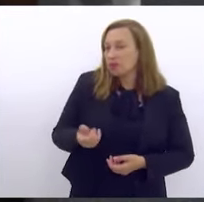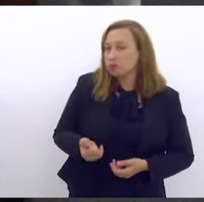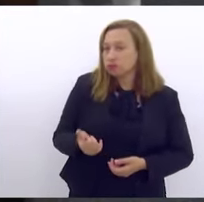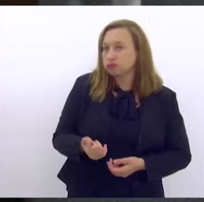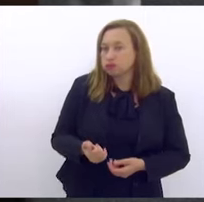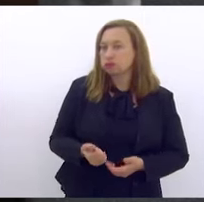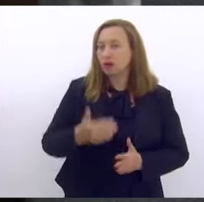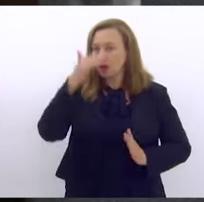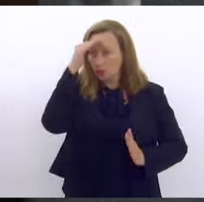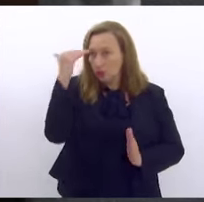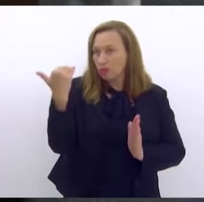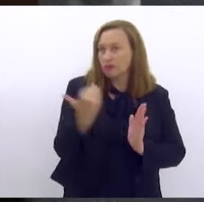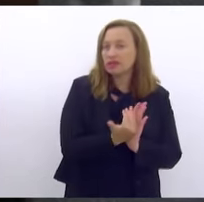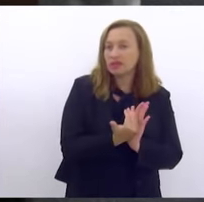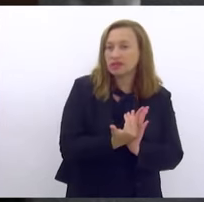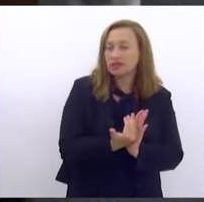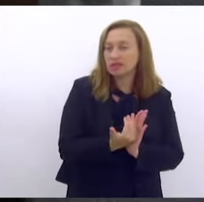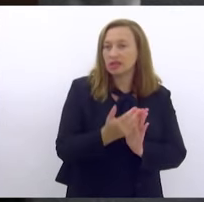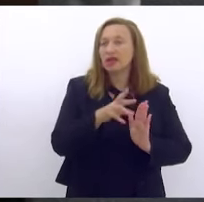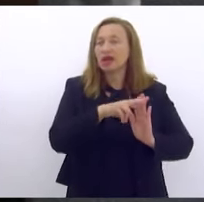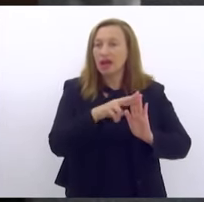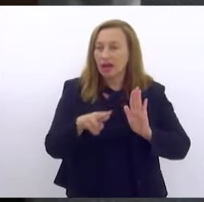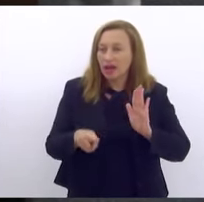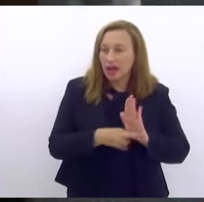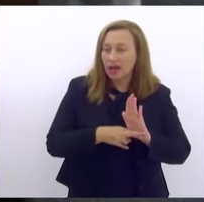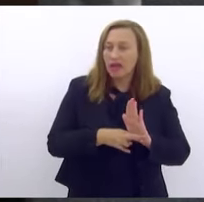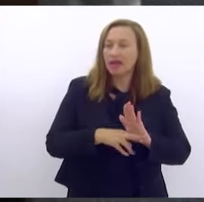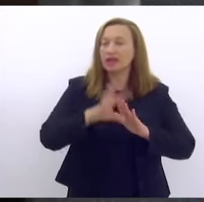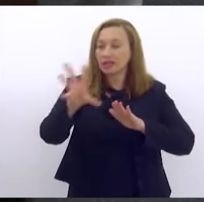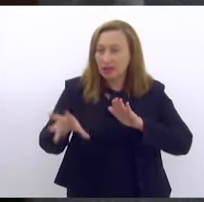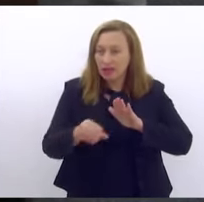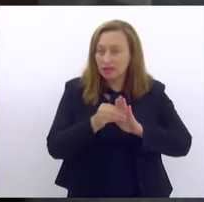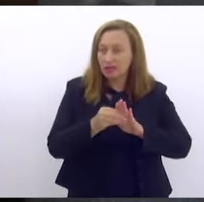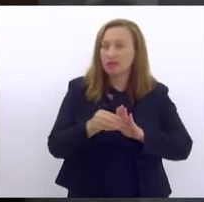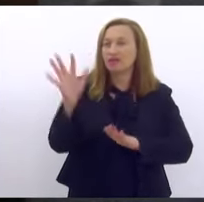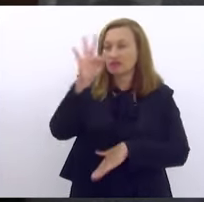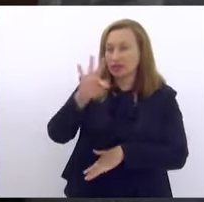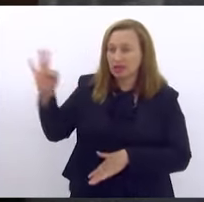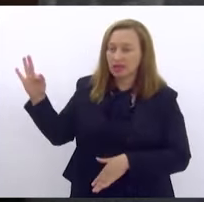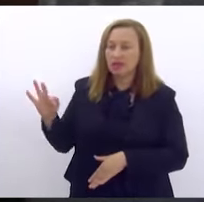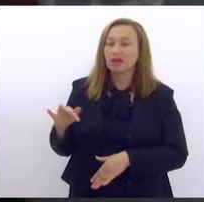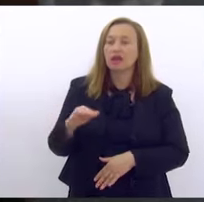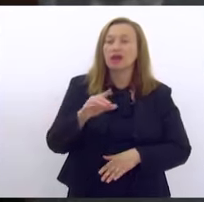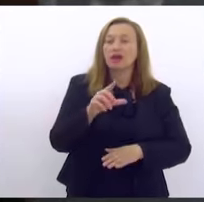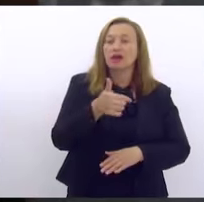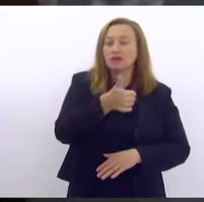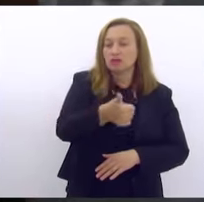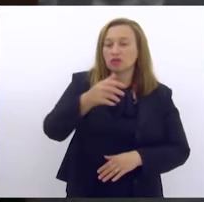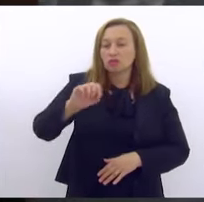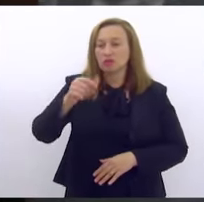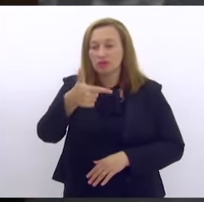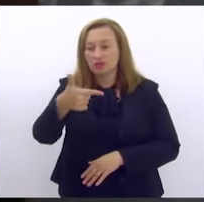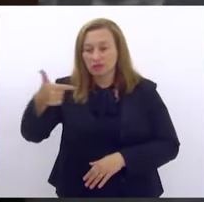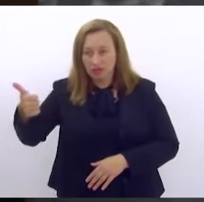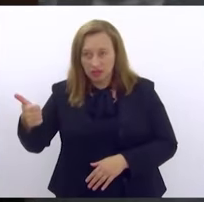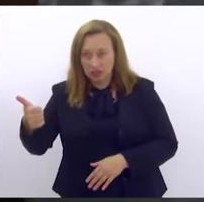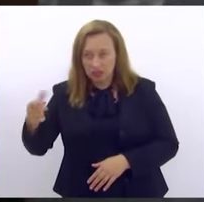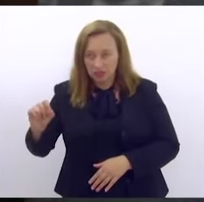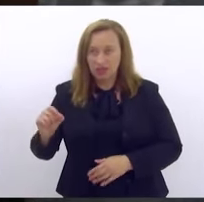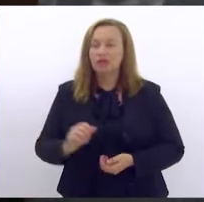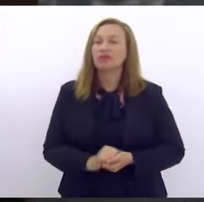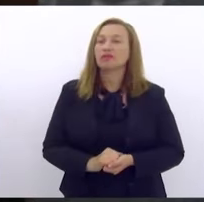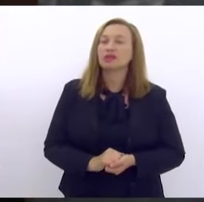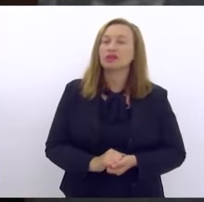as exigências previstas da Emenda Constitucional Federal 108/2020. Que estabelece exatamente o percentual